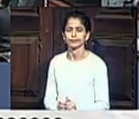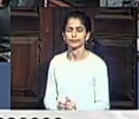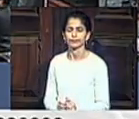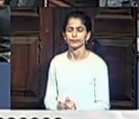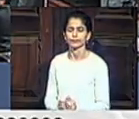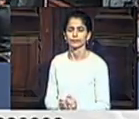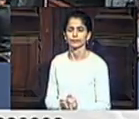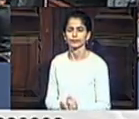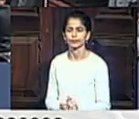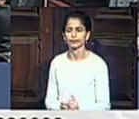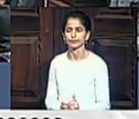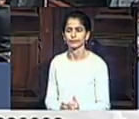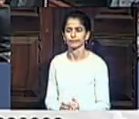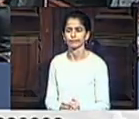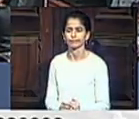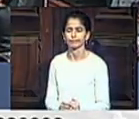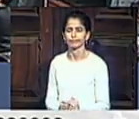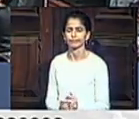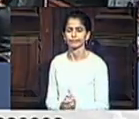Deputado Dica.